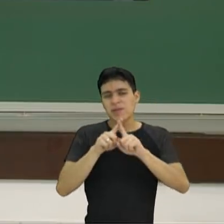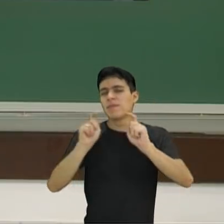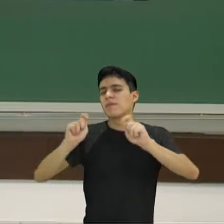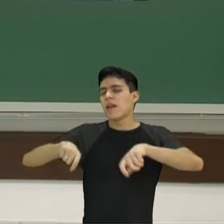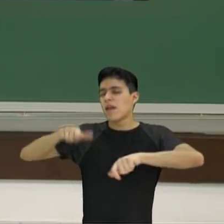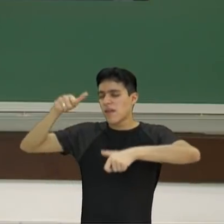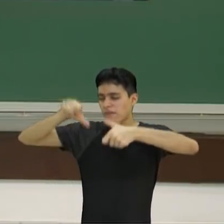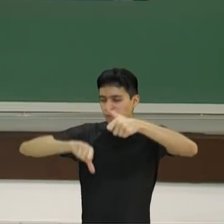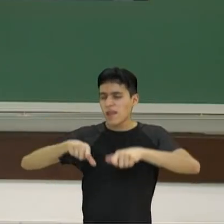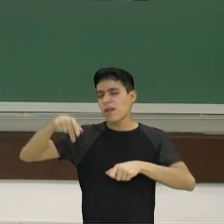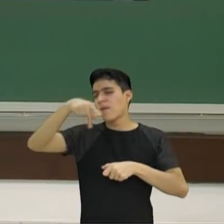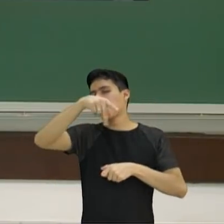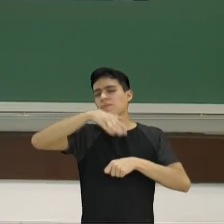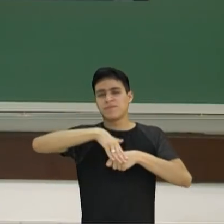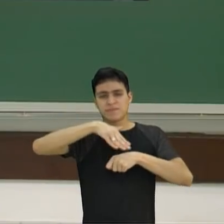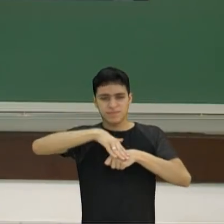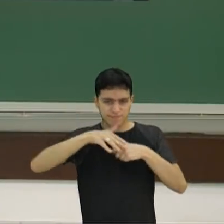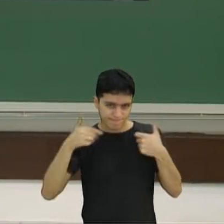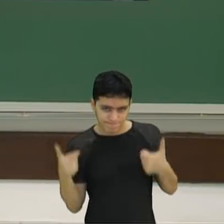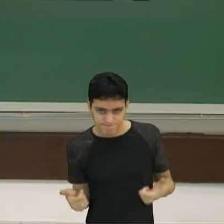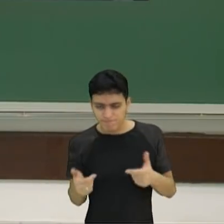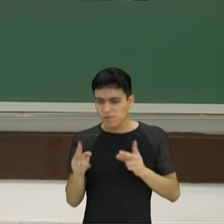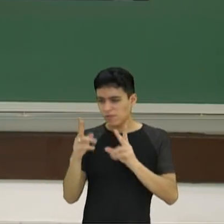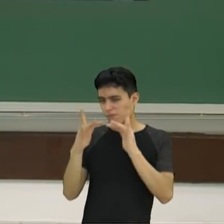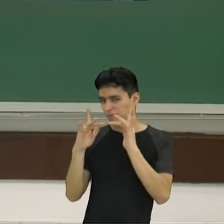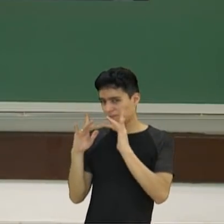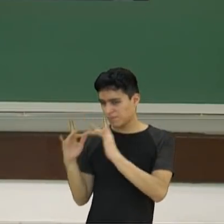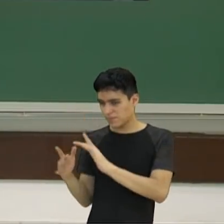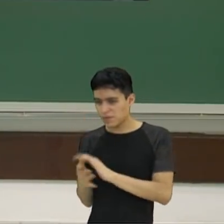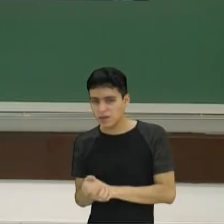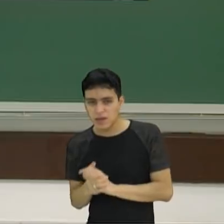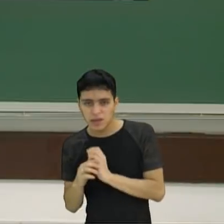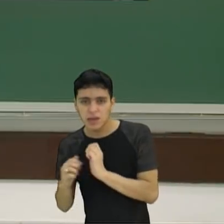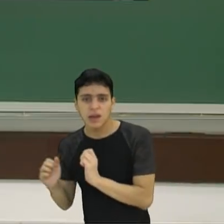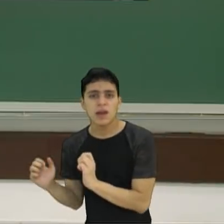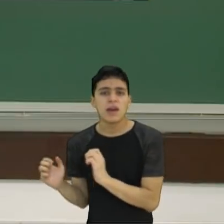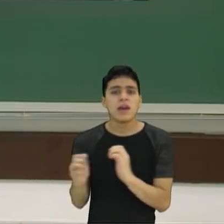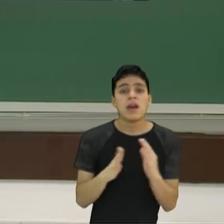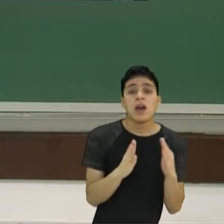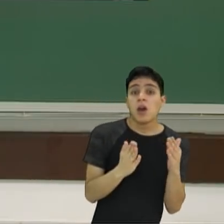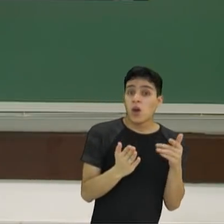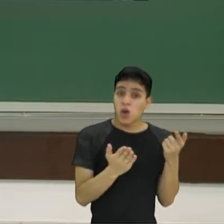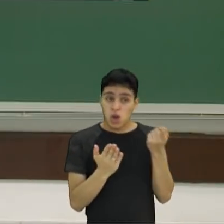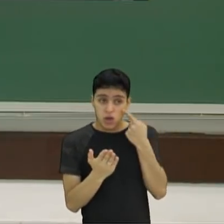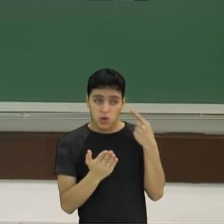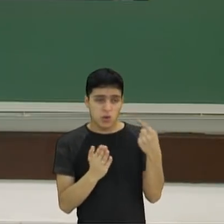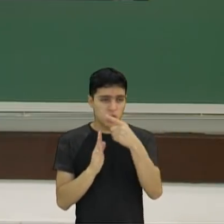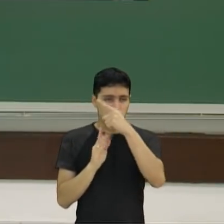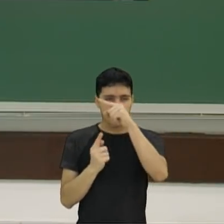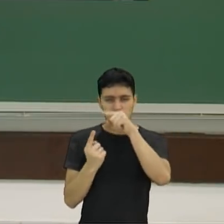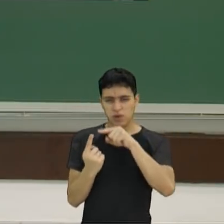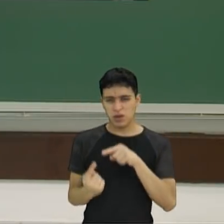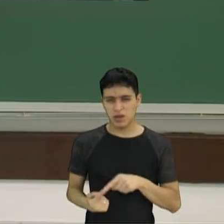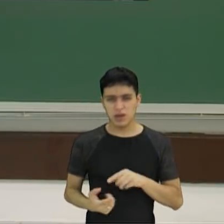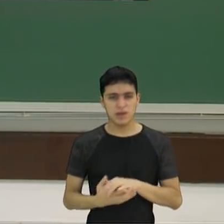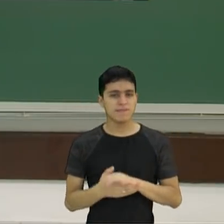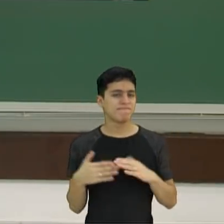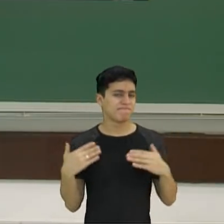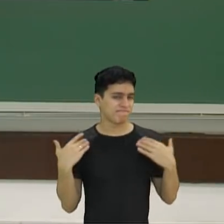avaliado pelo seu professor. Então, mantenha esse contato. Agora vamos aos nossos objetivos. Eles